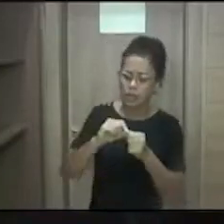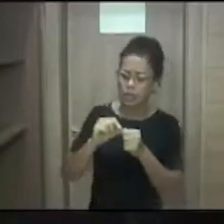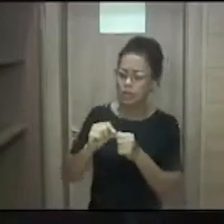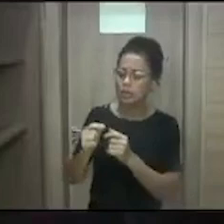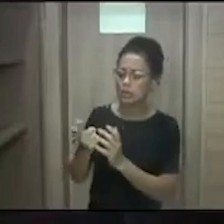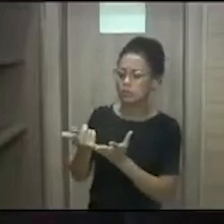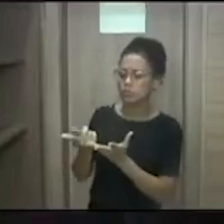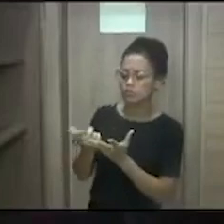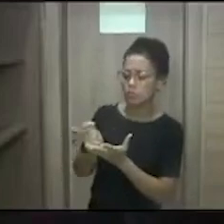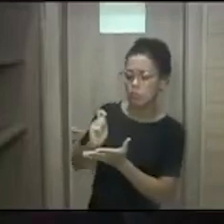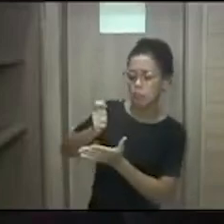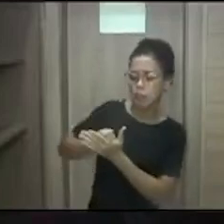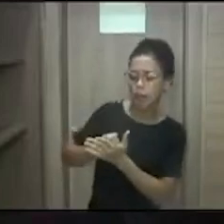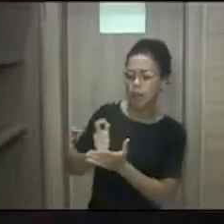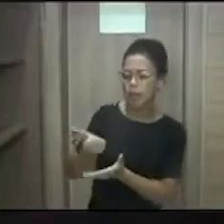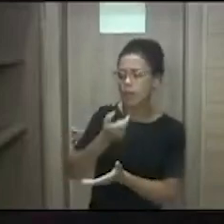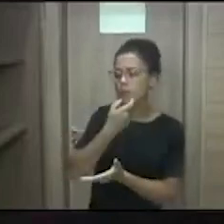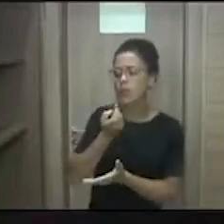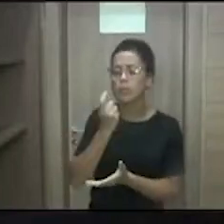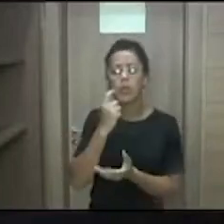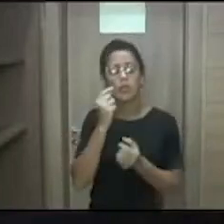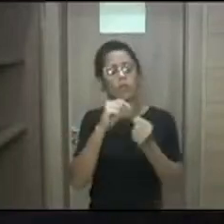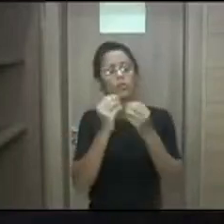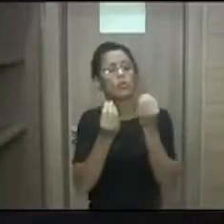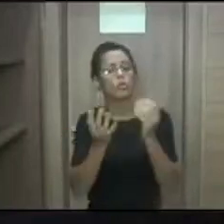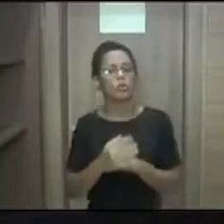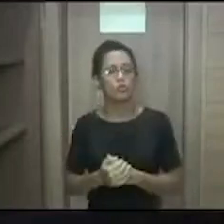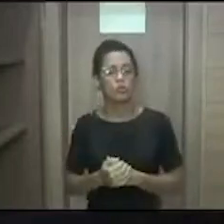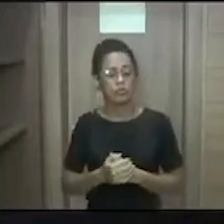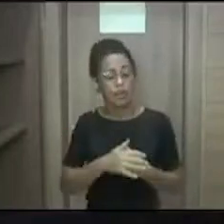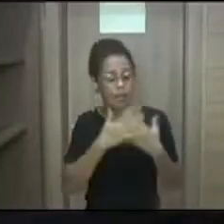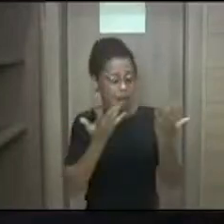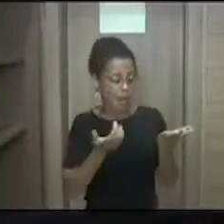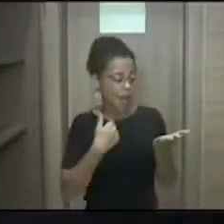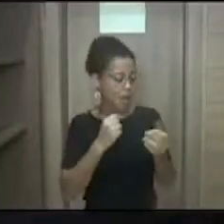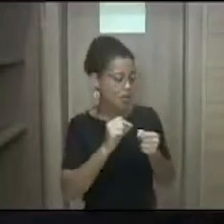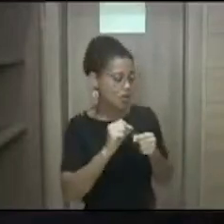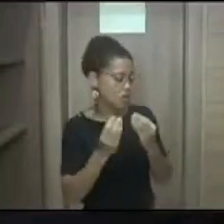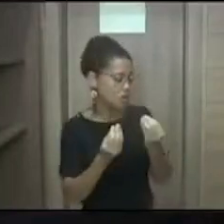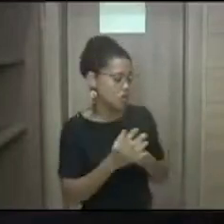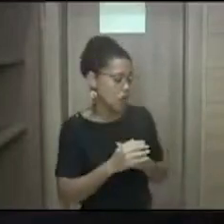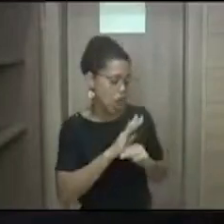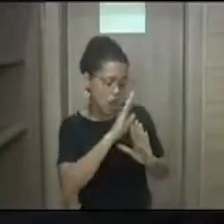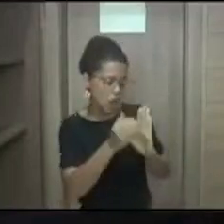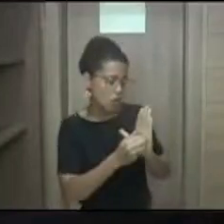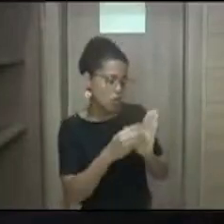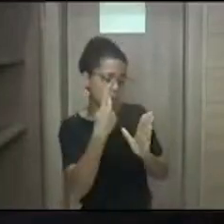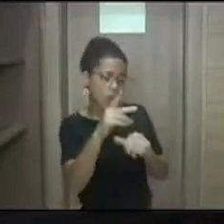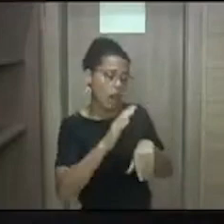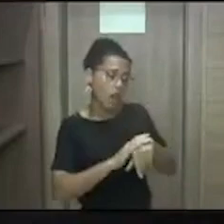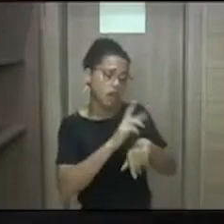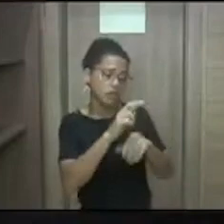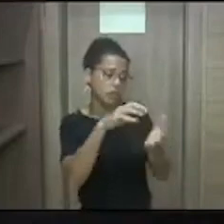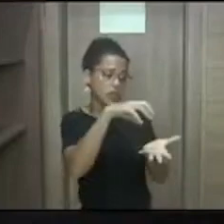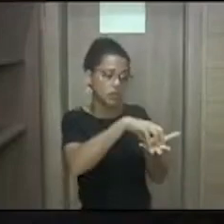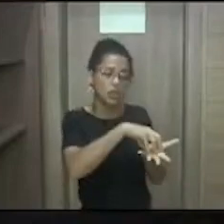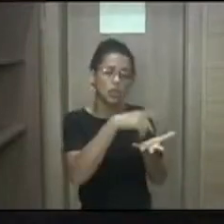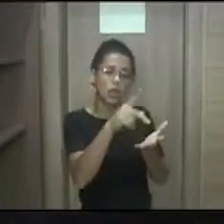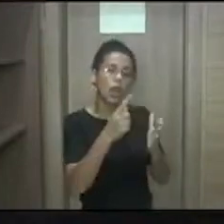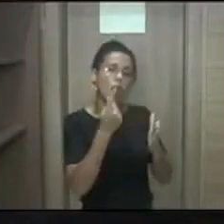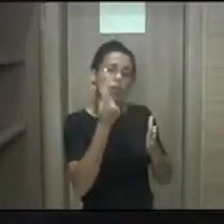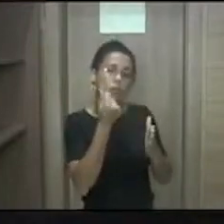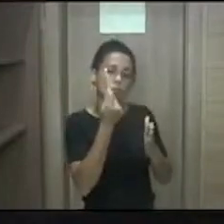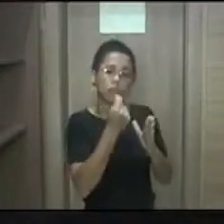prótese? Ah, doutora, a gente faz assim, é tudo com o setor financeiro. Mas quem é o fiscal